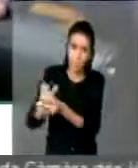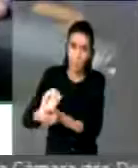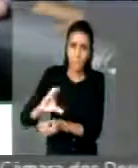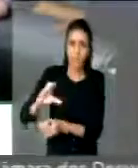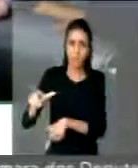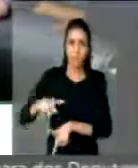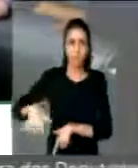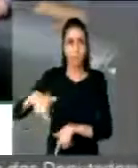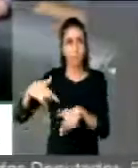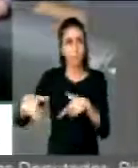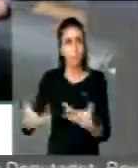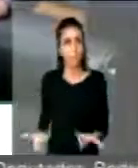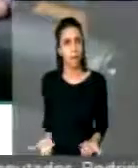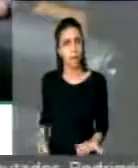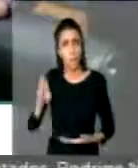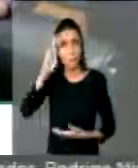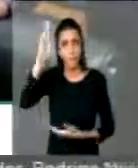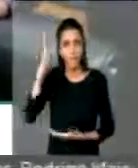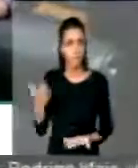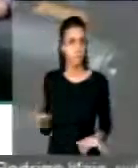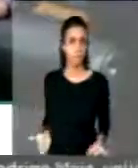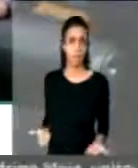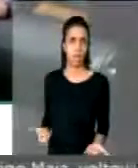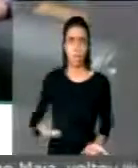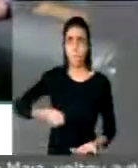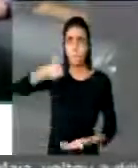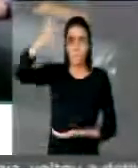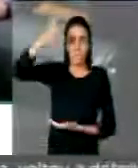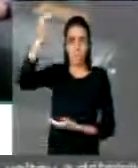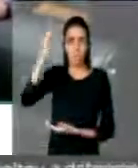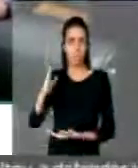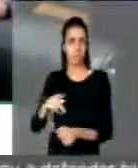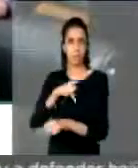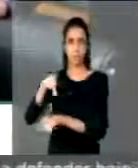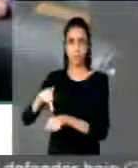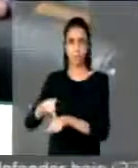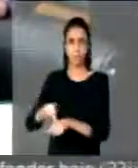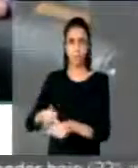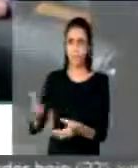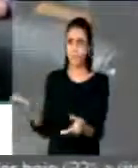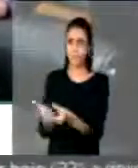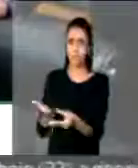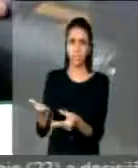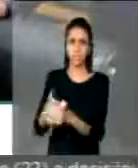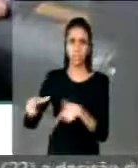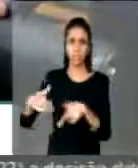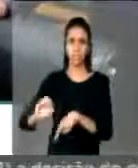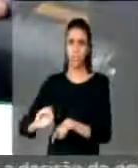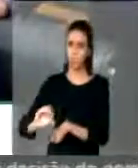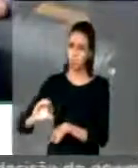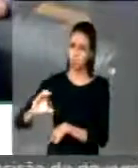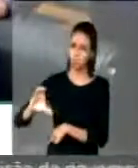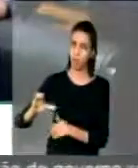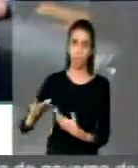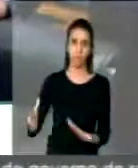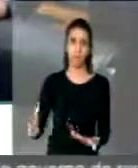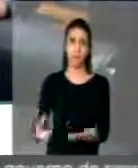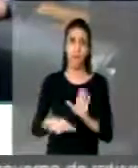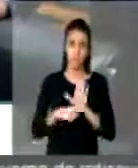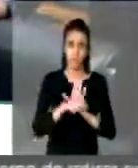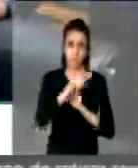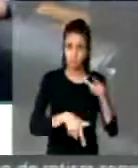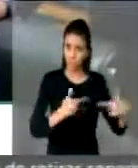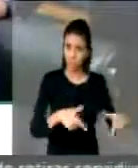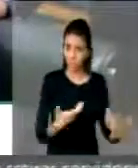Presidente. Concluir, presidente. O Brasil é o país com o maior número de ação trabalhista no planeta. Isso não beneficia em nada o trabalhador.